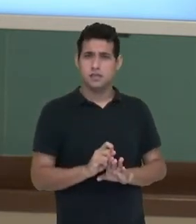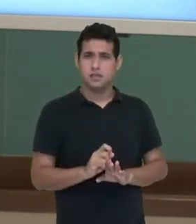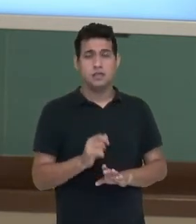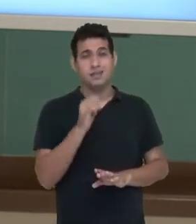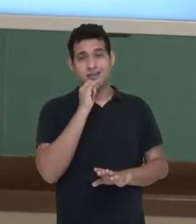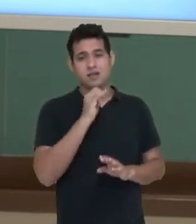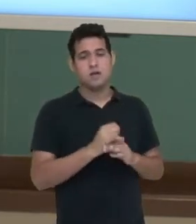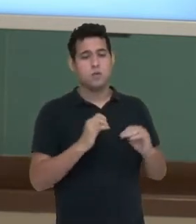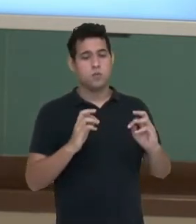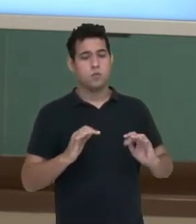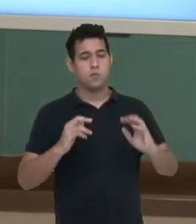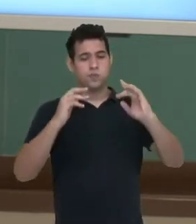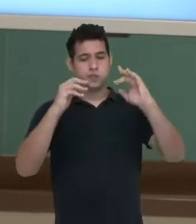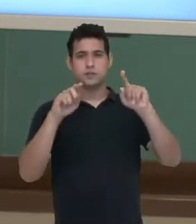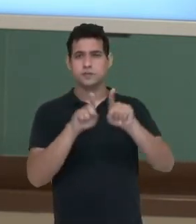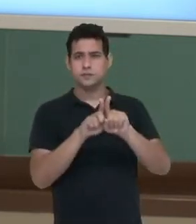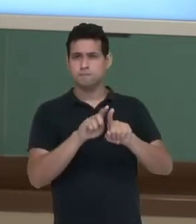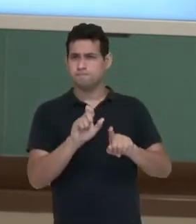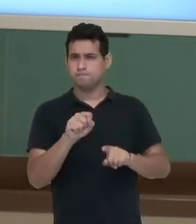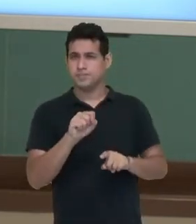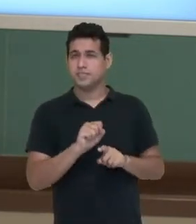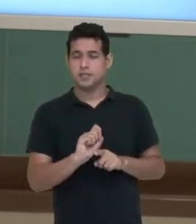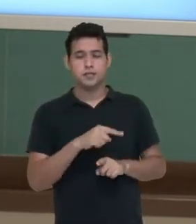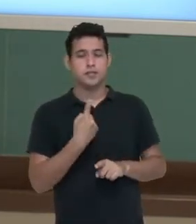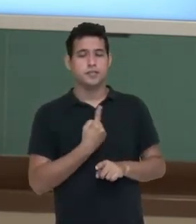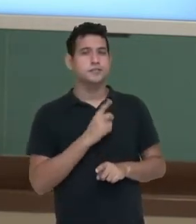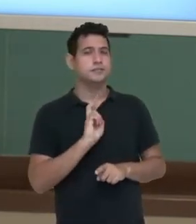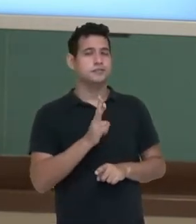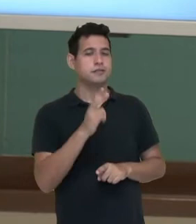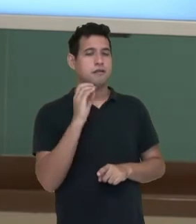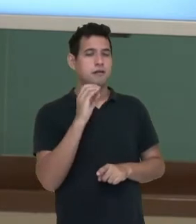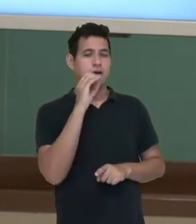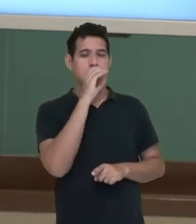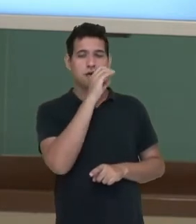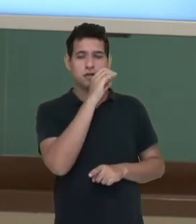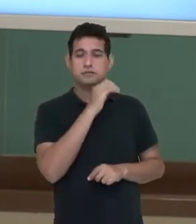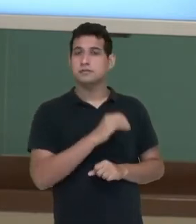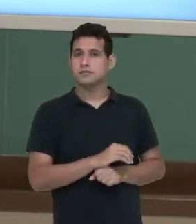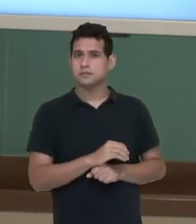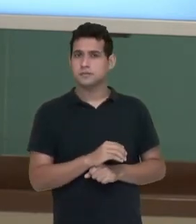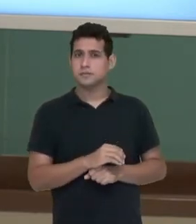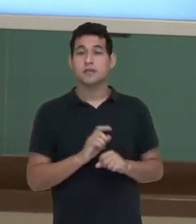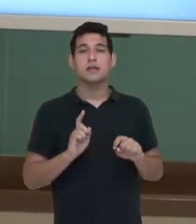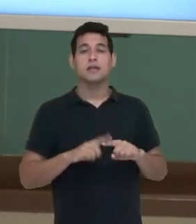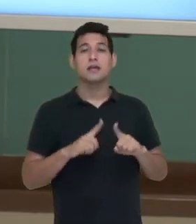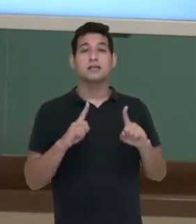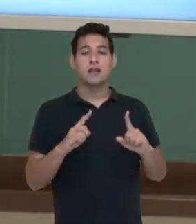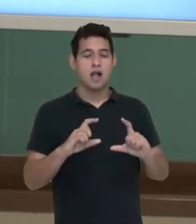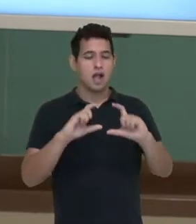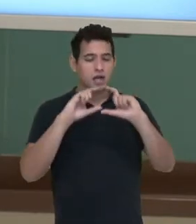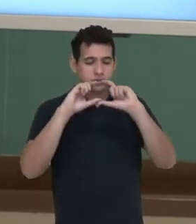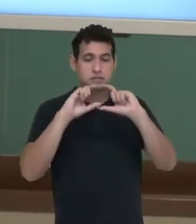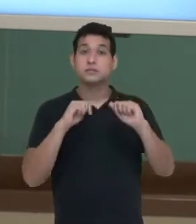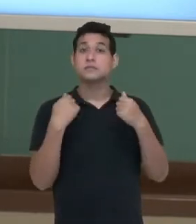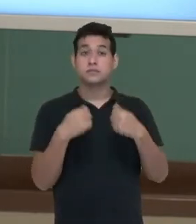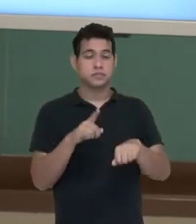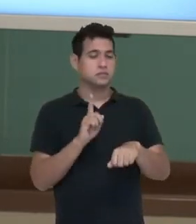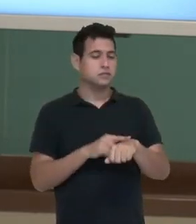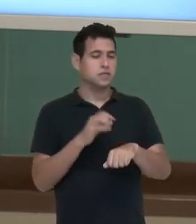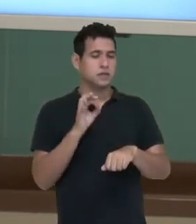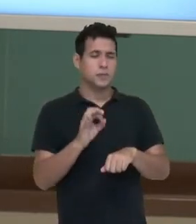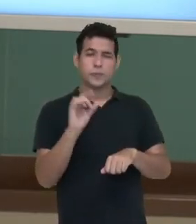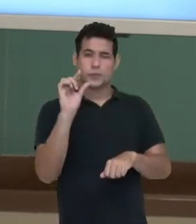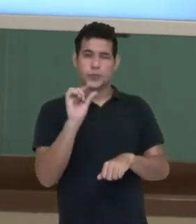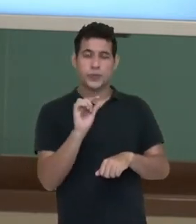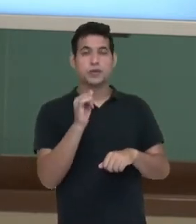com a proporção do tamanho daquilo que a gente vai estar aquecendo, né? Uma torrada, ela precisa de um tempo bem menor,